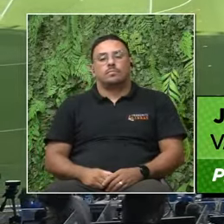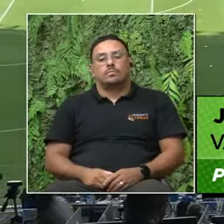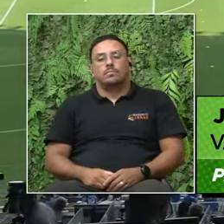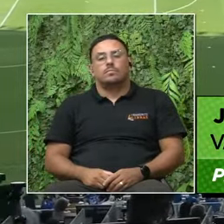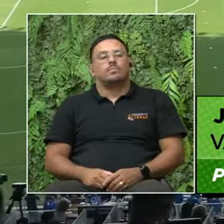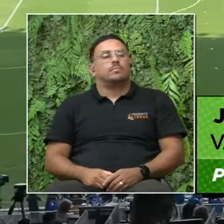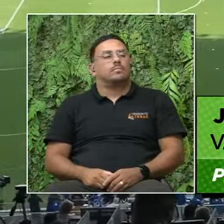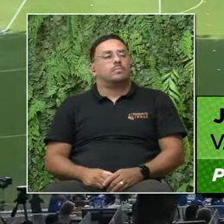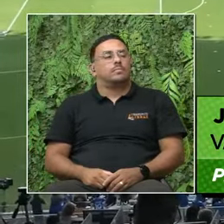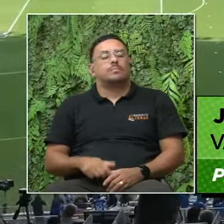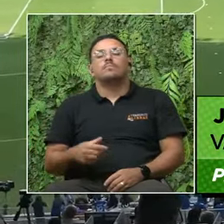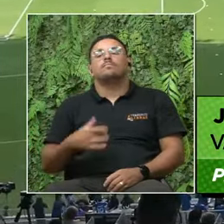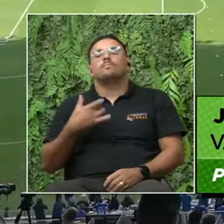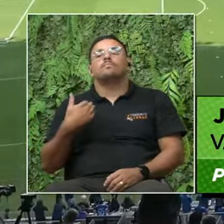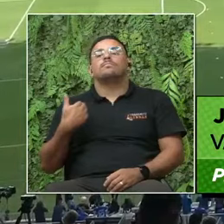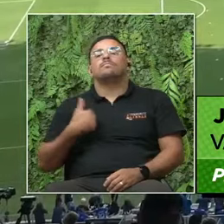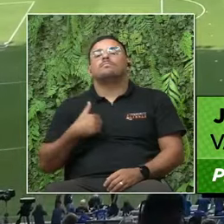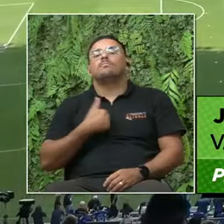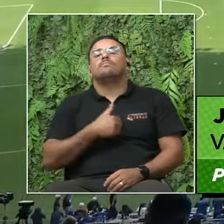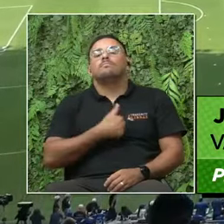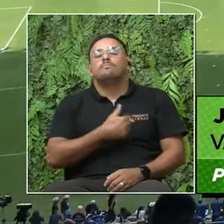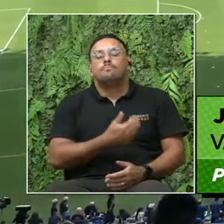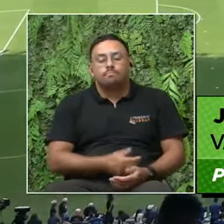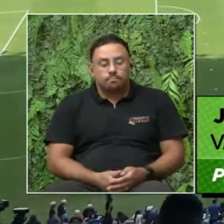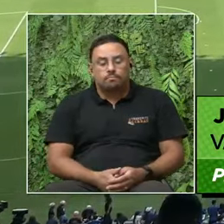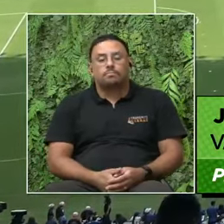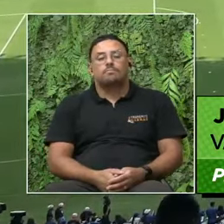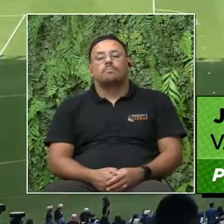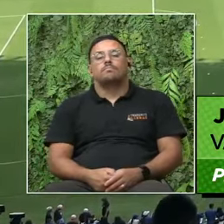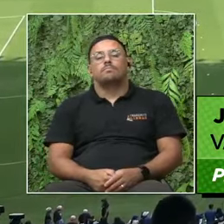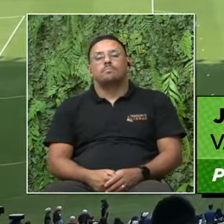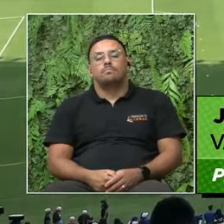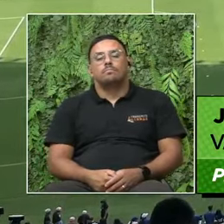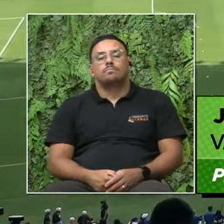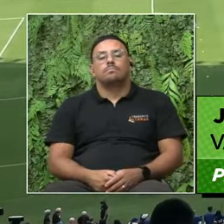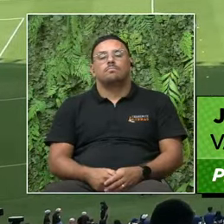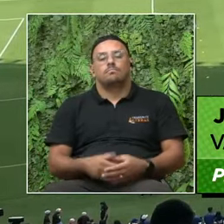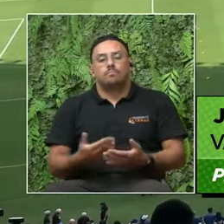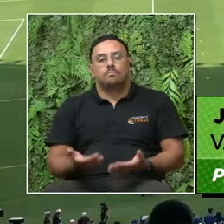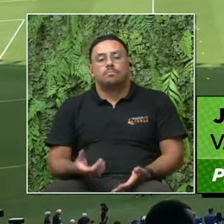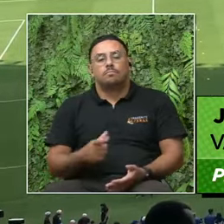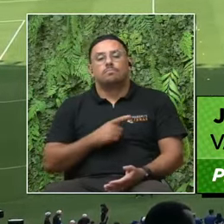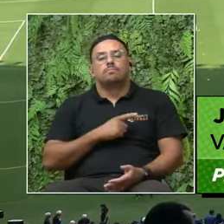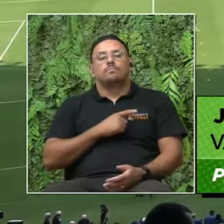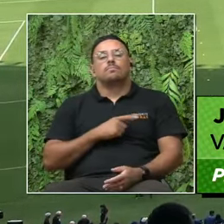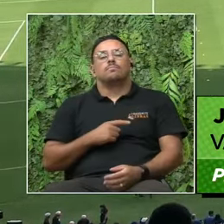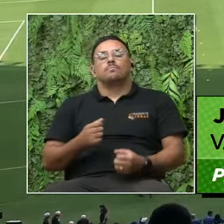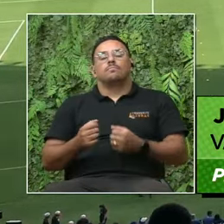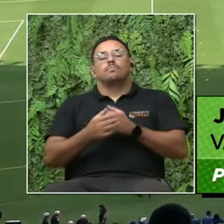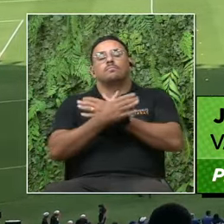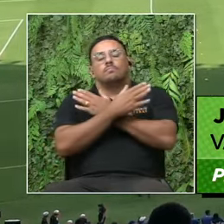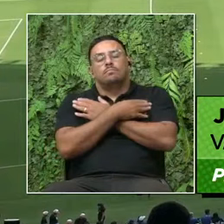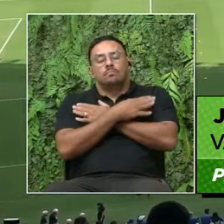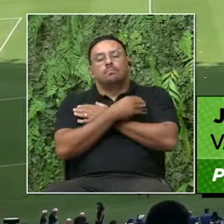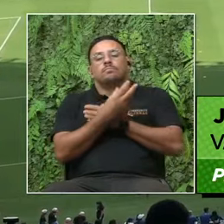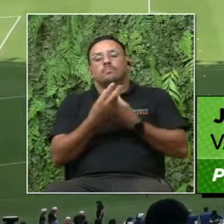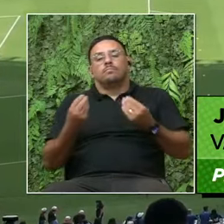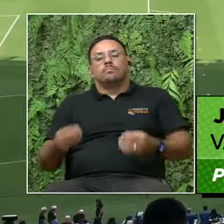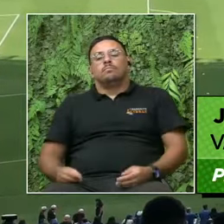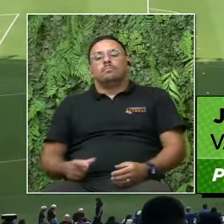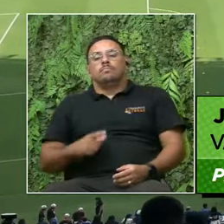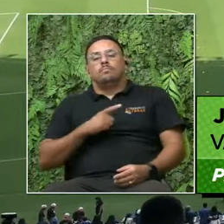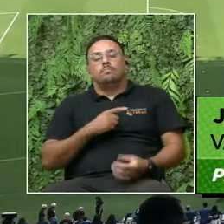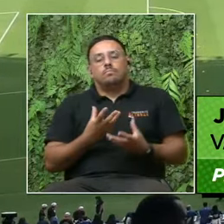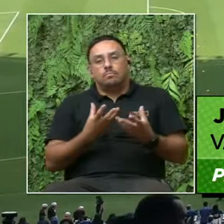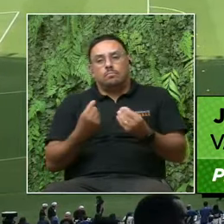larcamon e o galo Ah o galo tem o goleiro galo tem um caminhão de atacante no